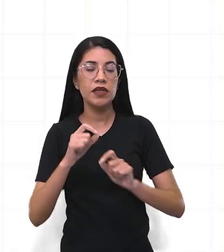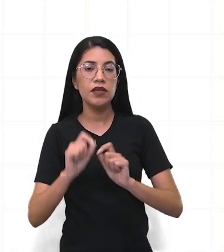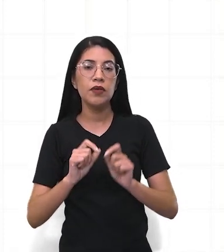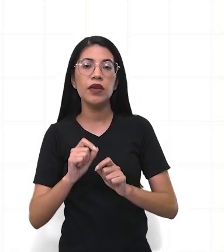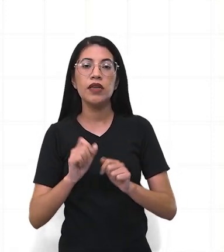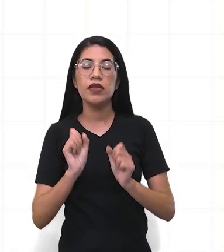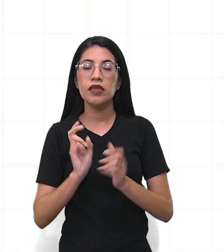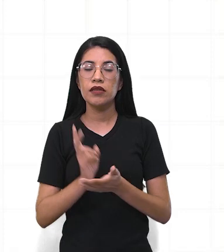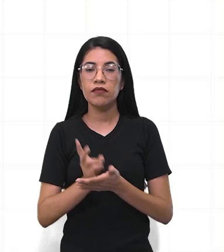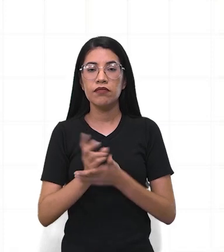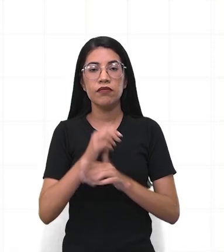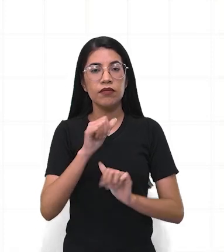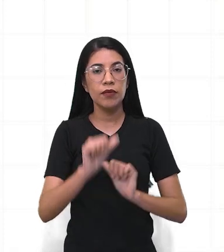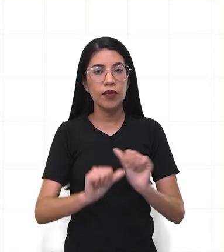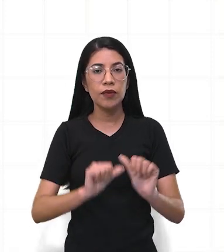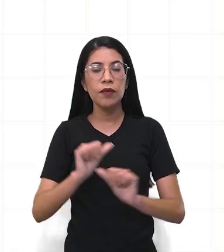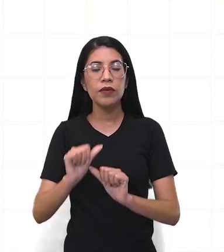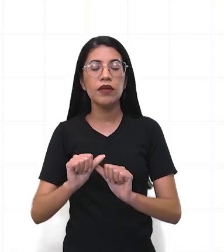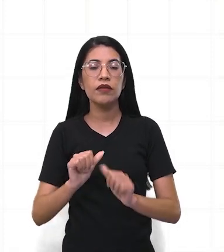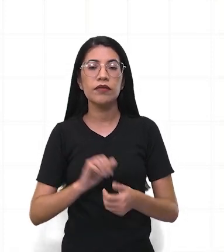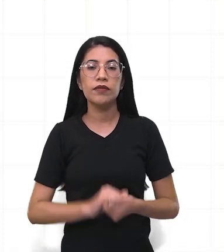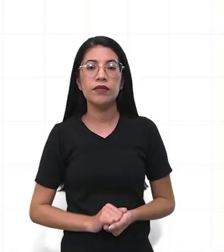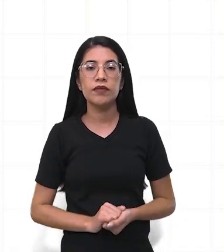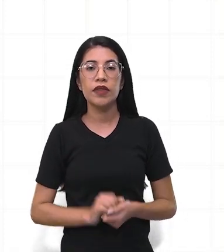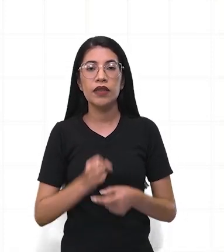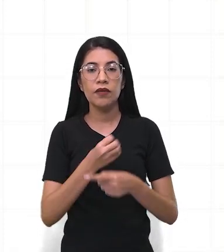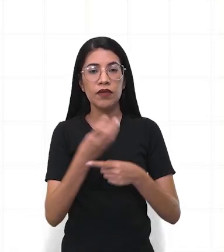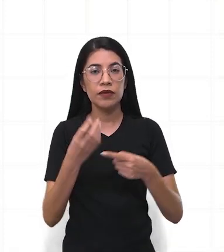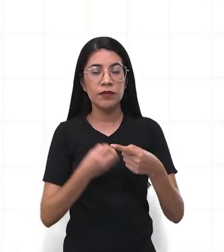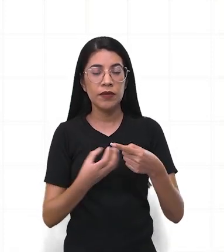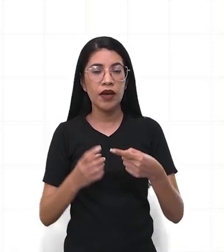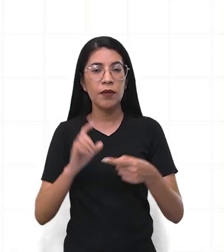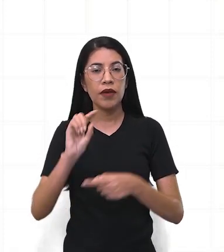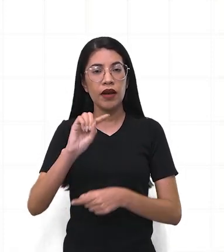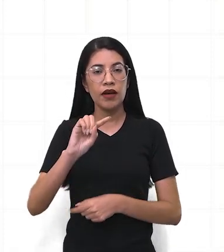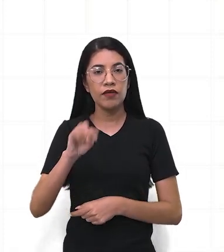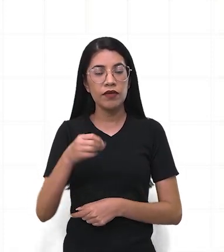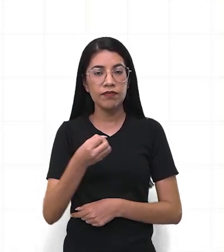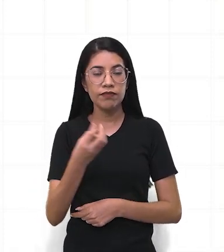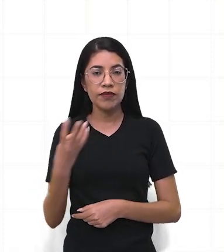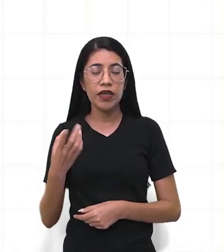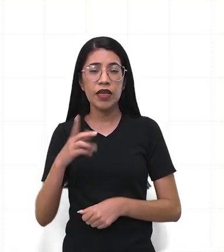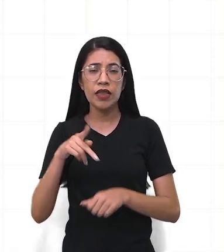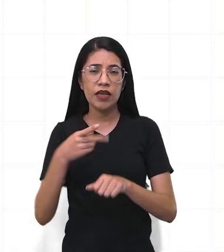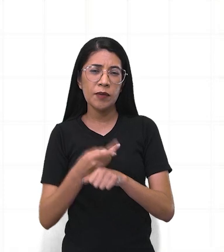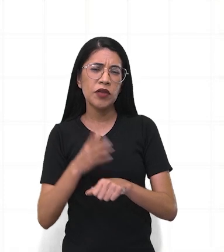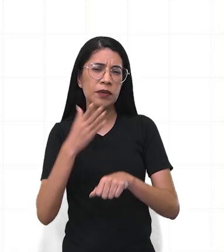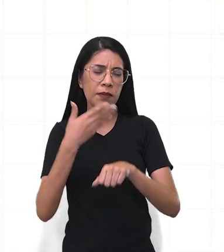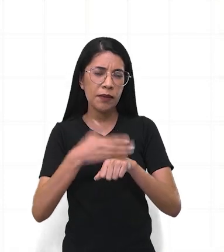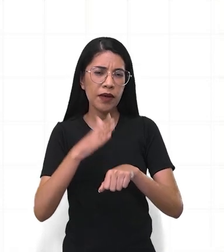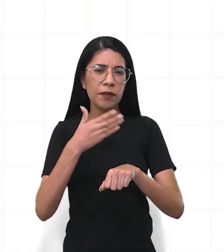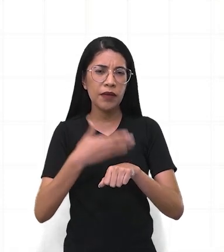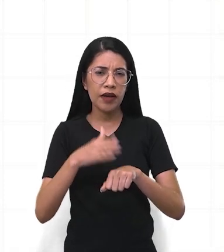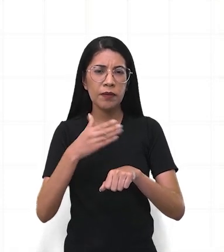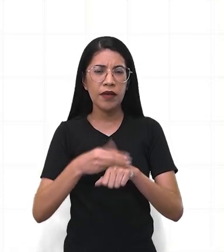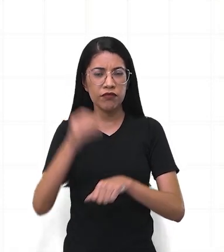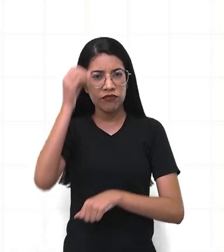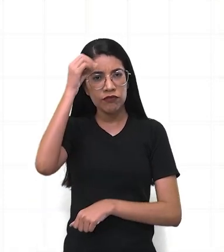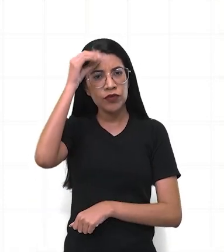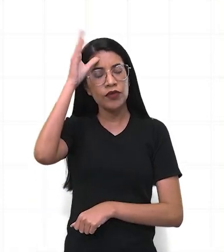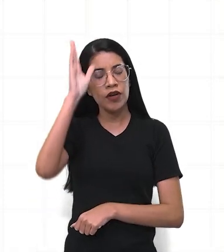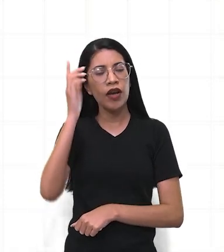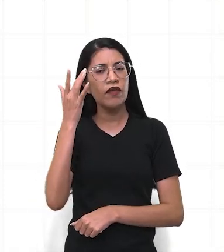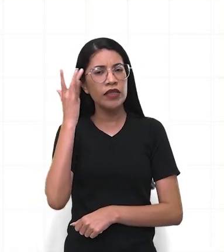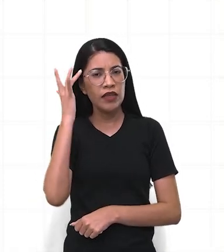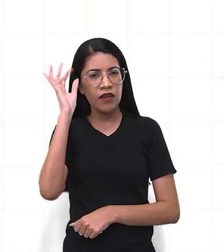sempre essa transformação. E aí, quando você já tiver ganhado alguma habilidade, você já vai fazer isso de cabeça, tá? Você vai pegar aqui o 25,